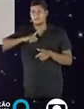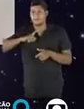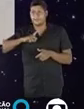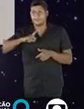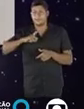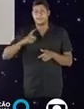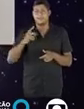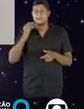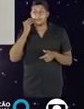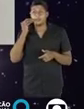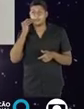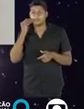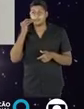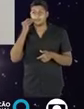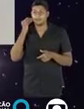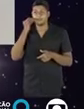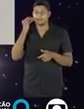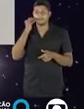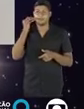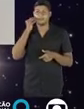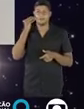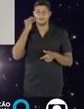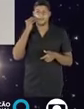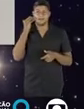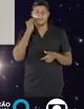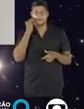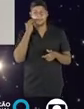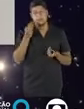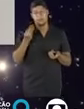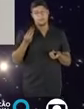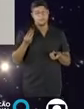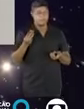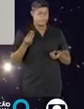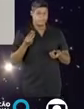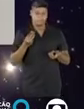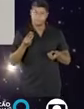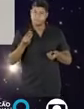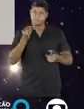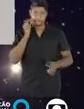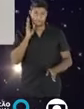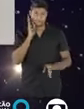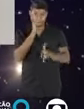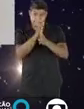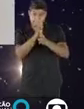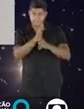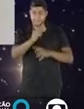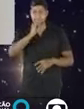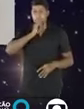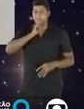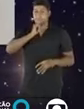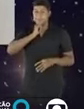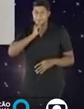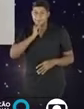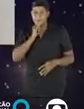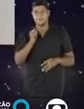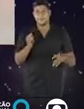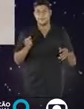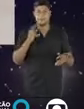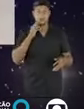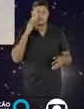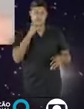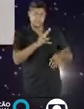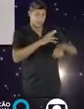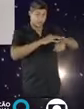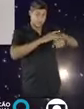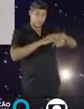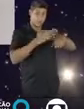informação, até a agricultura tradicional ela vai fazer no momento correto e ela vai evitar essa contaminação. Um outro exemplo, se eu tenho um modelo que prevê uma